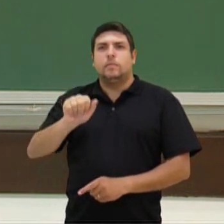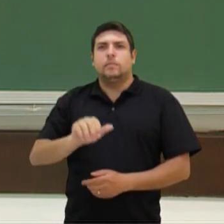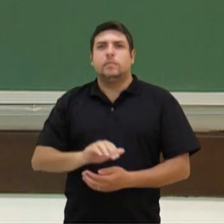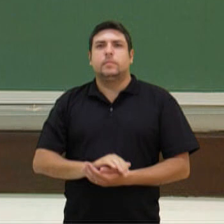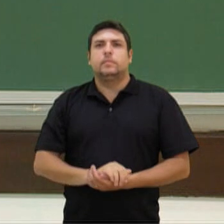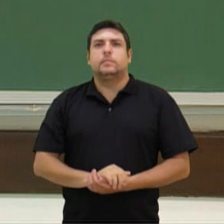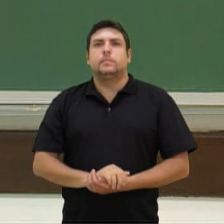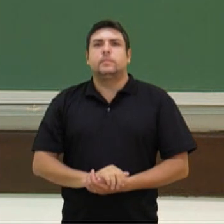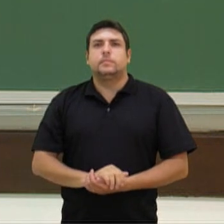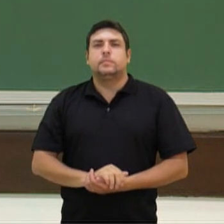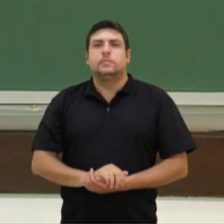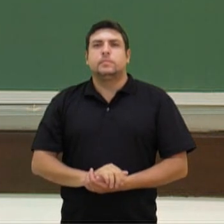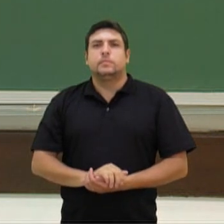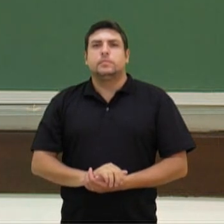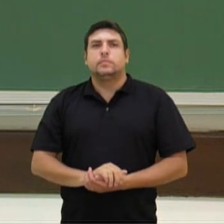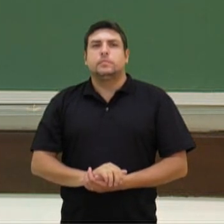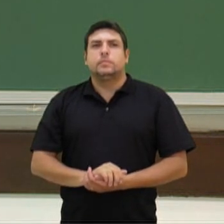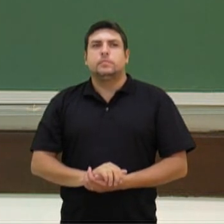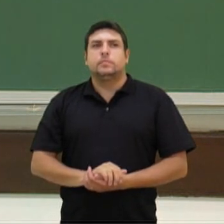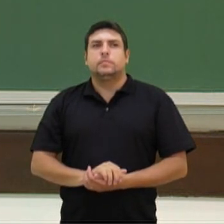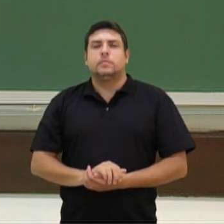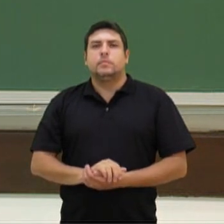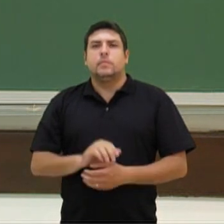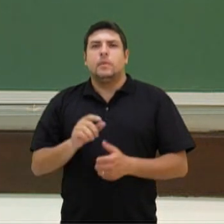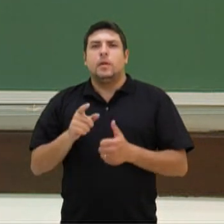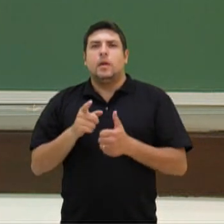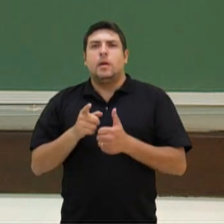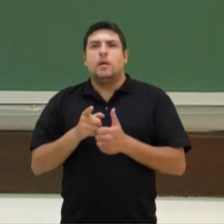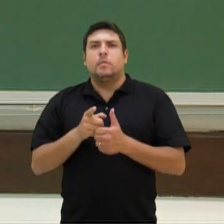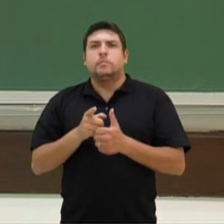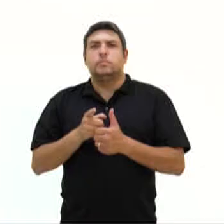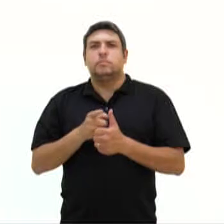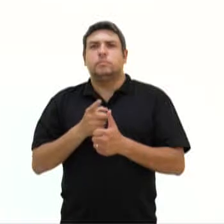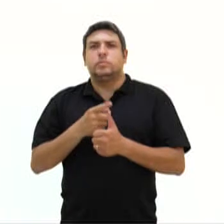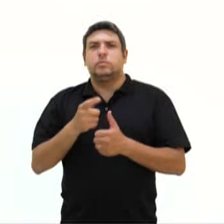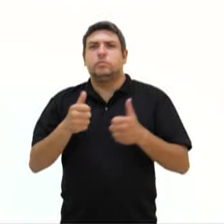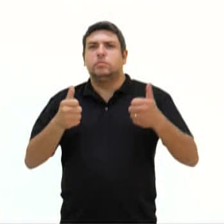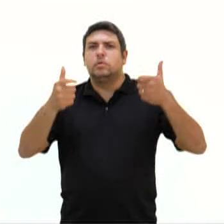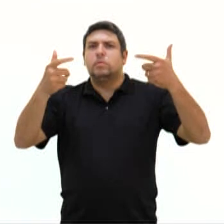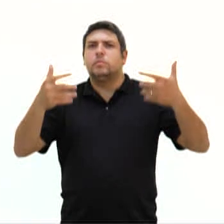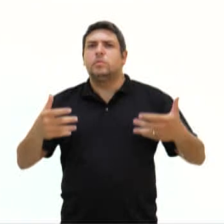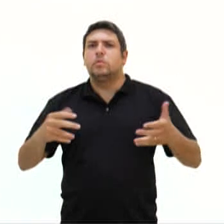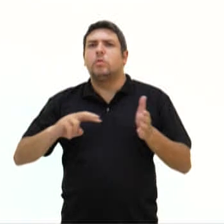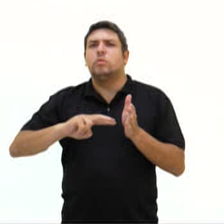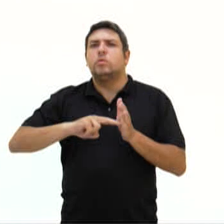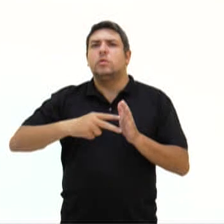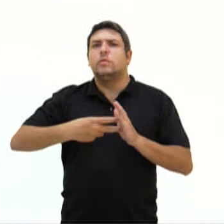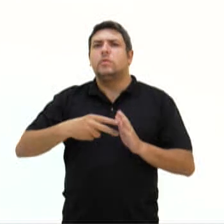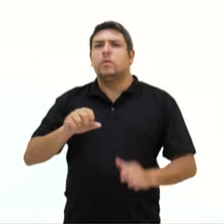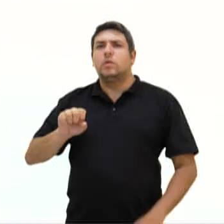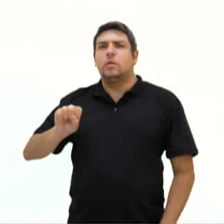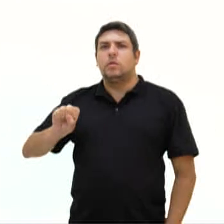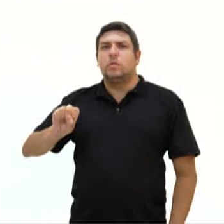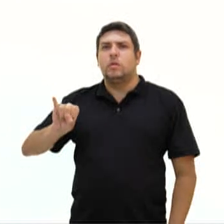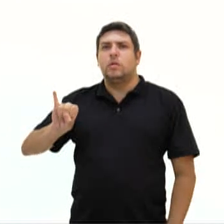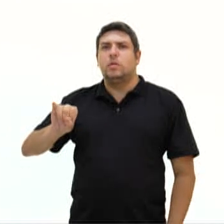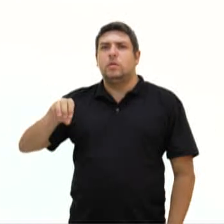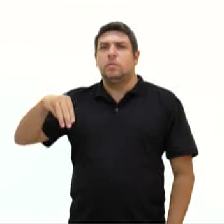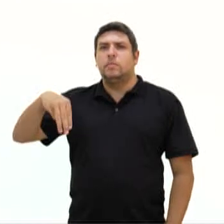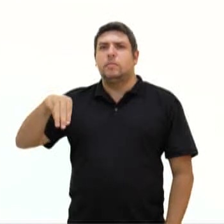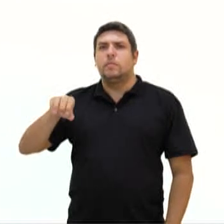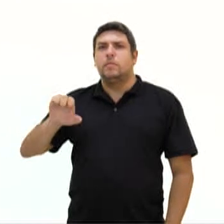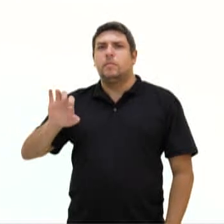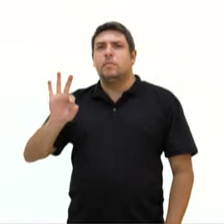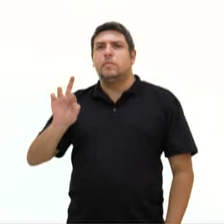A pergunta aqui, a primeira explicação, o que seria simetria? Simetria é quando a gente